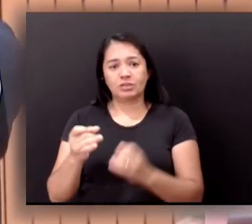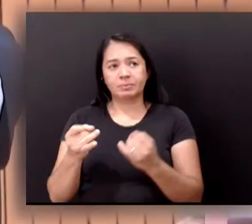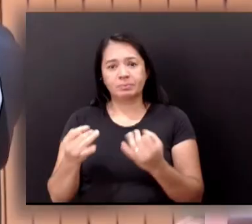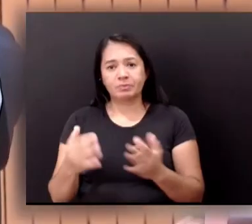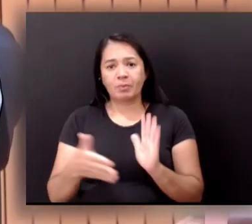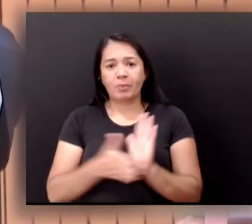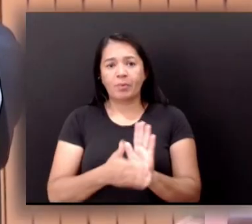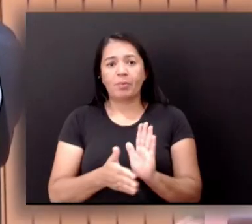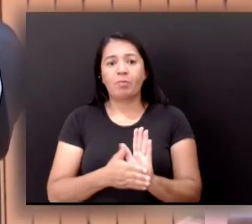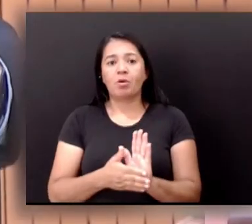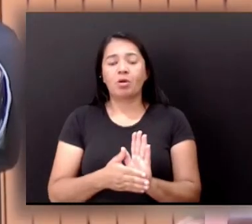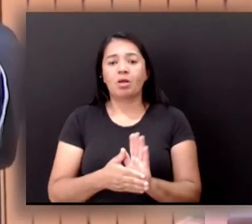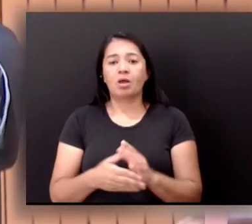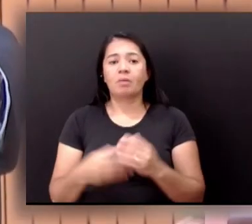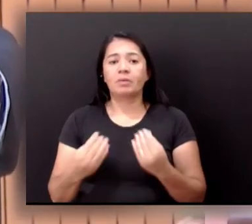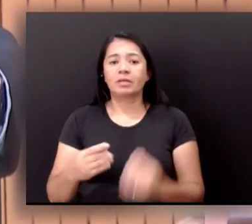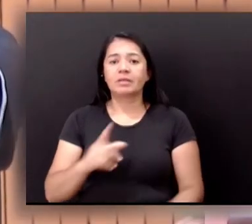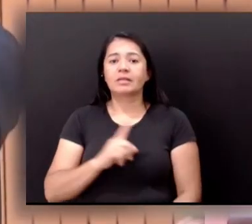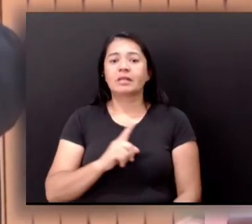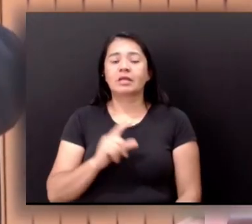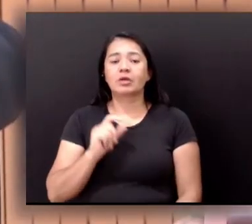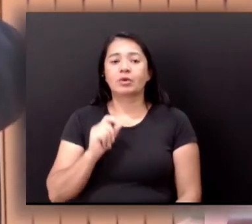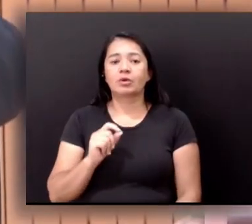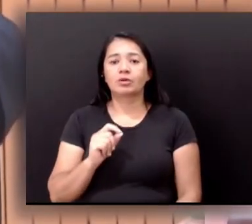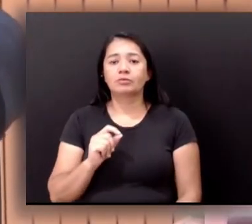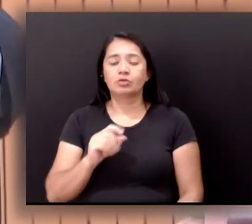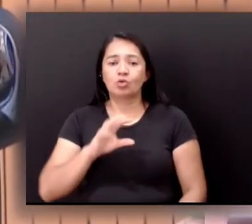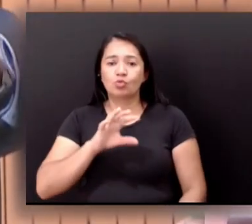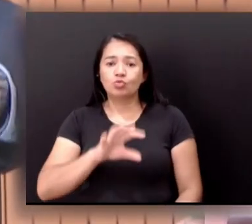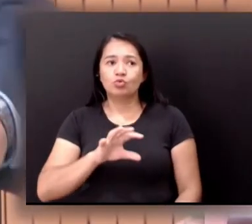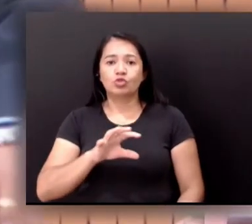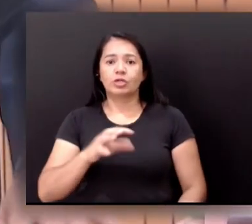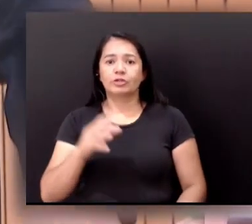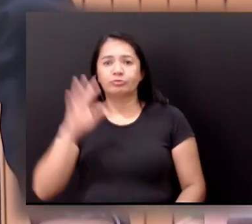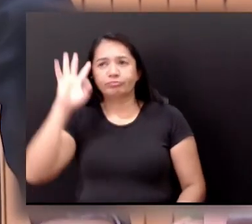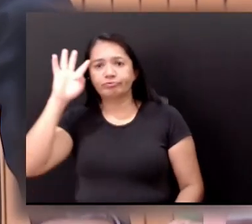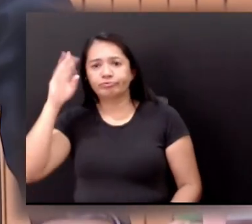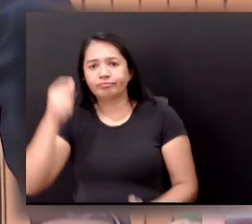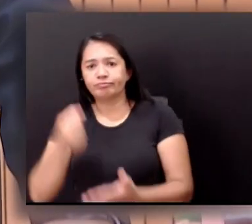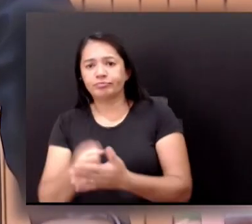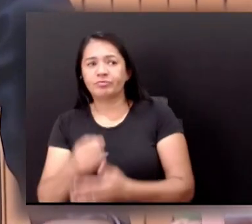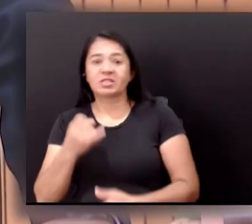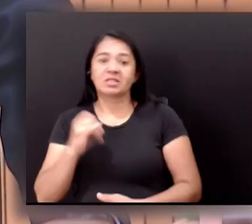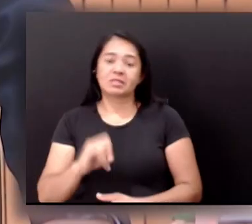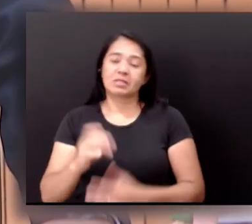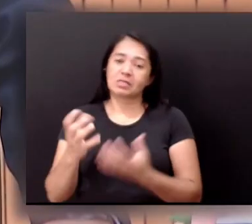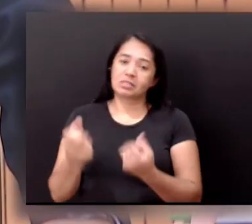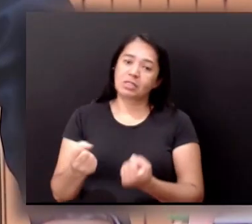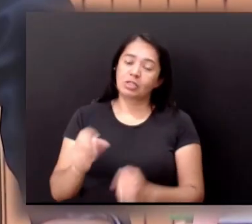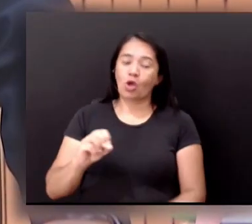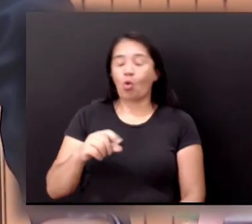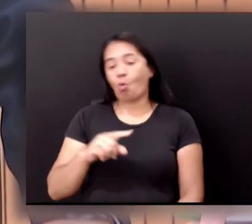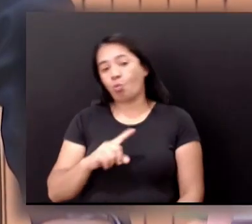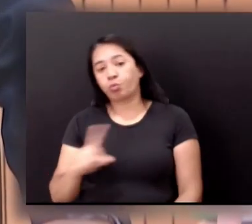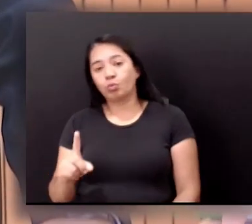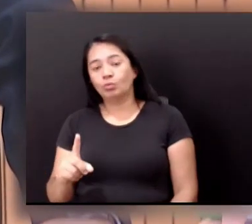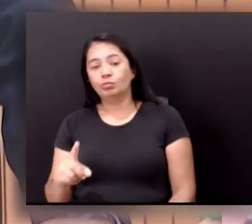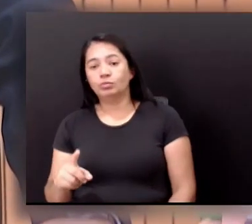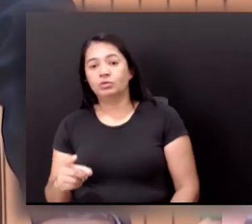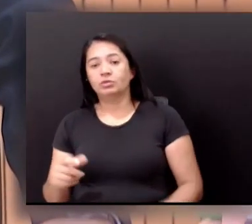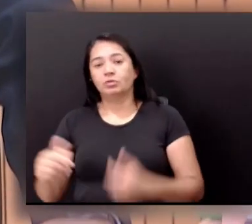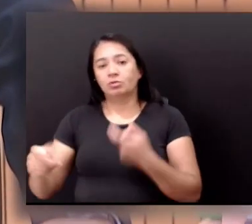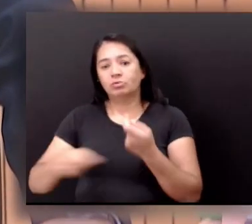que ele tenha formas de decidir se adere ou não à ideia de administrar aquela região,